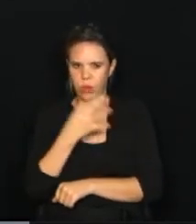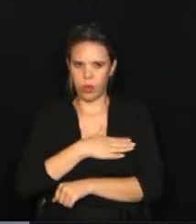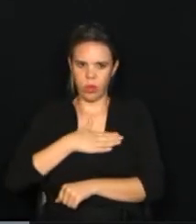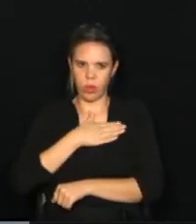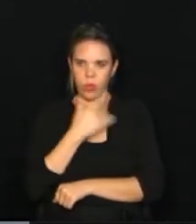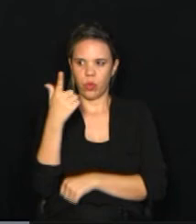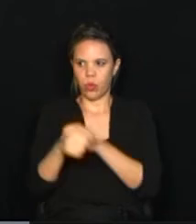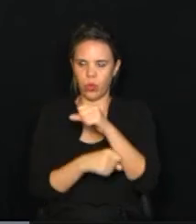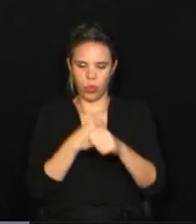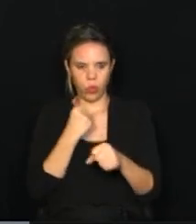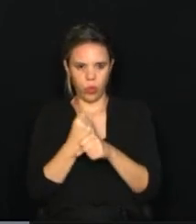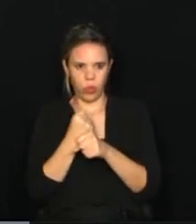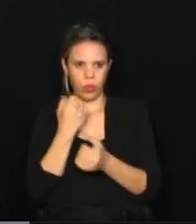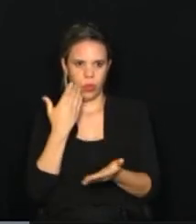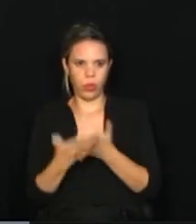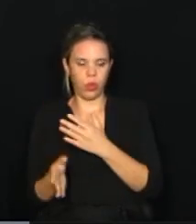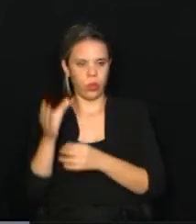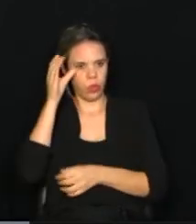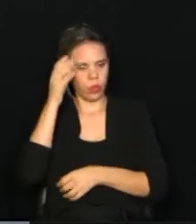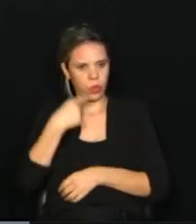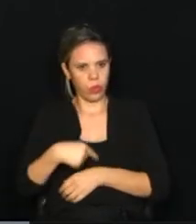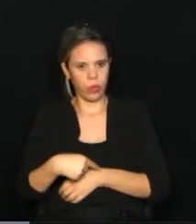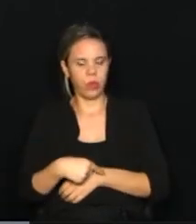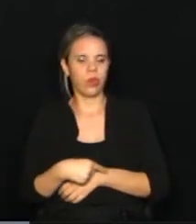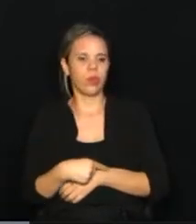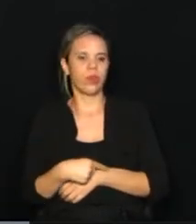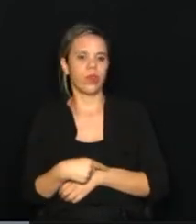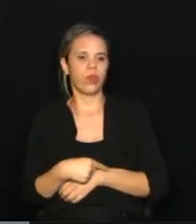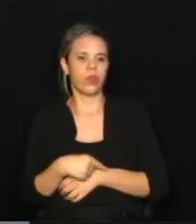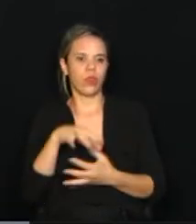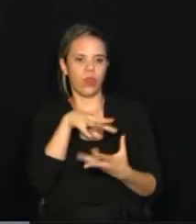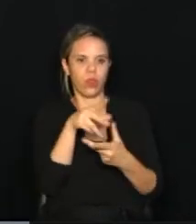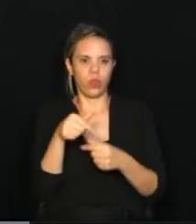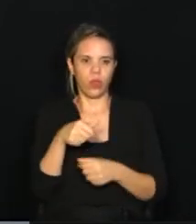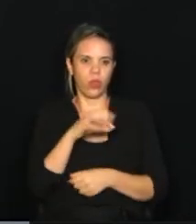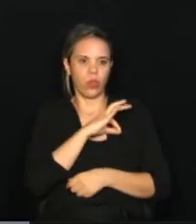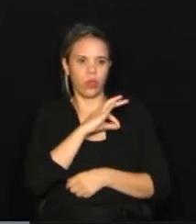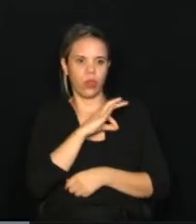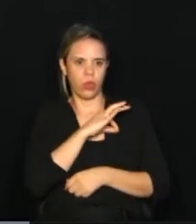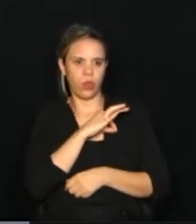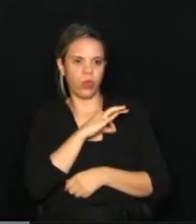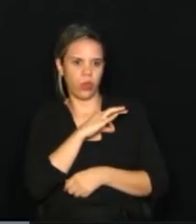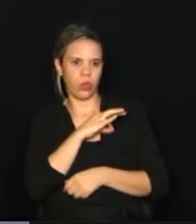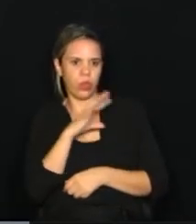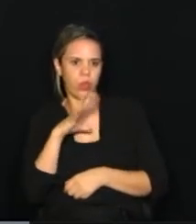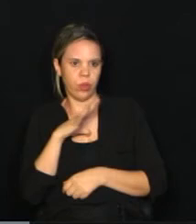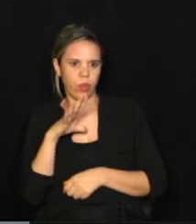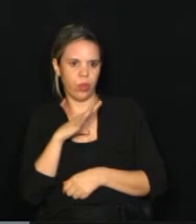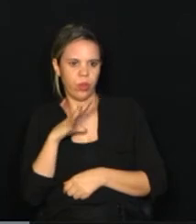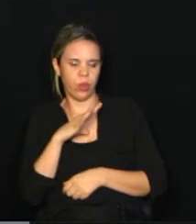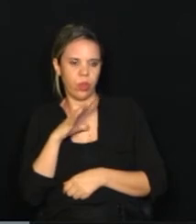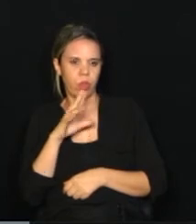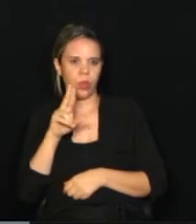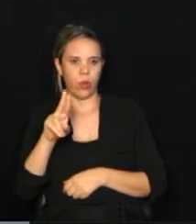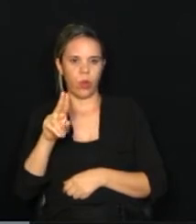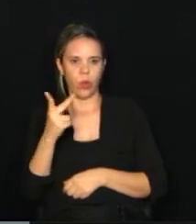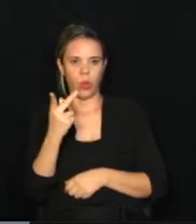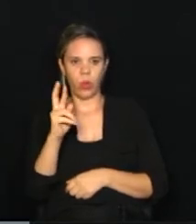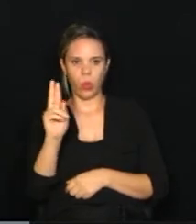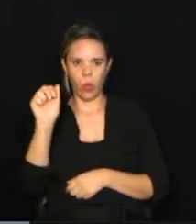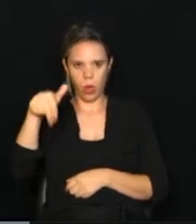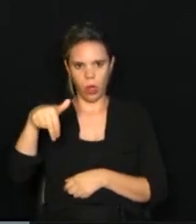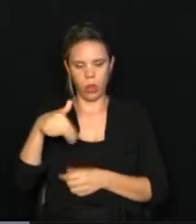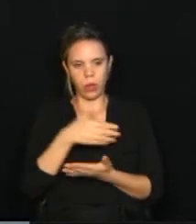outro ano, a gente perdeu para a China, que foi Jogos Mundiais Militares, que foi na China, na cidade de Wuhan, né? Até onde